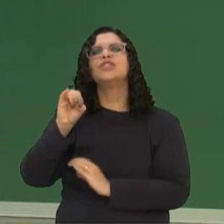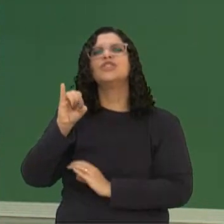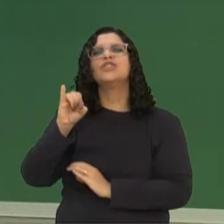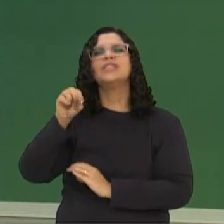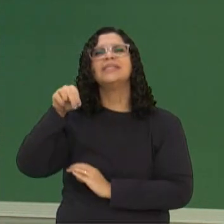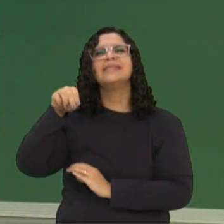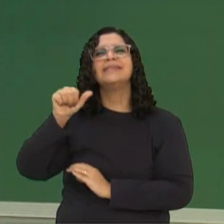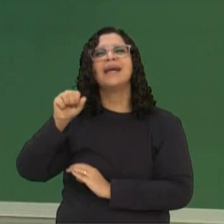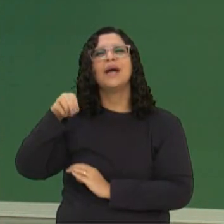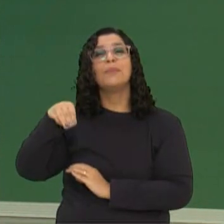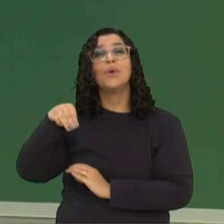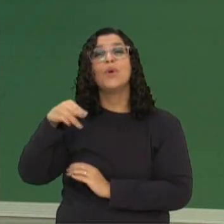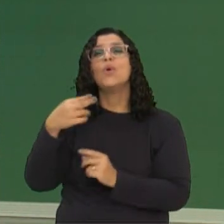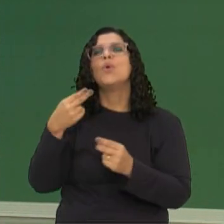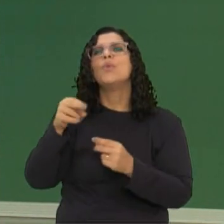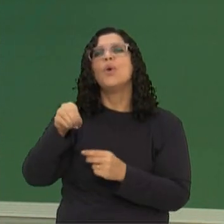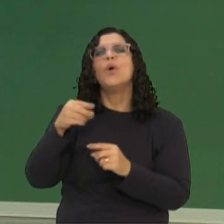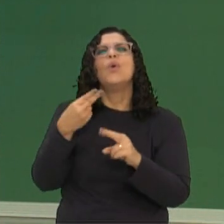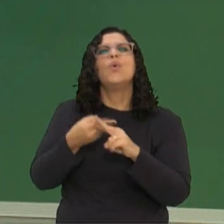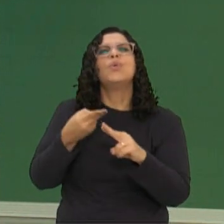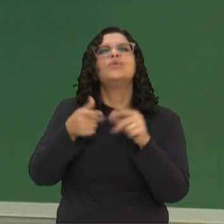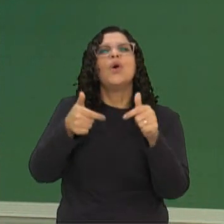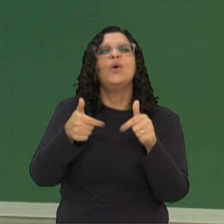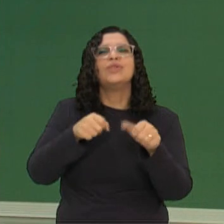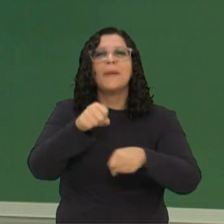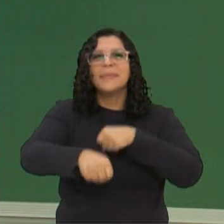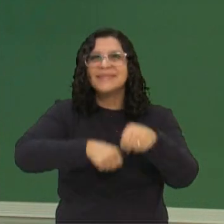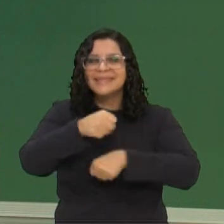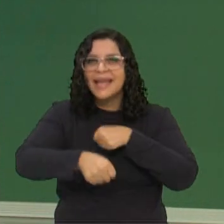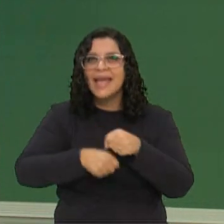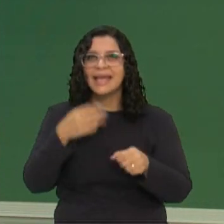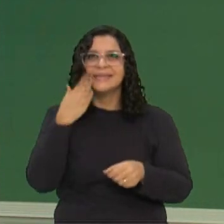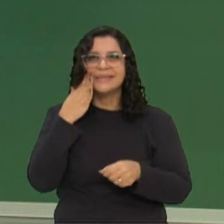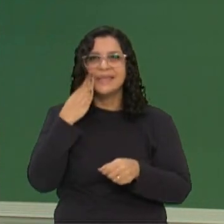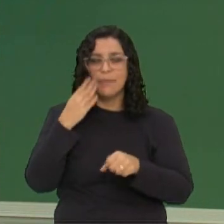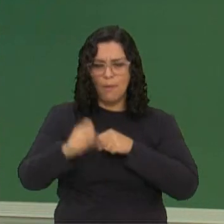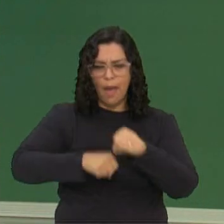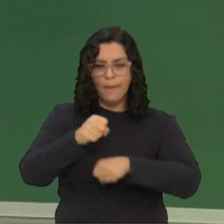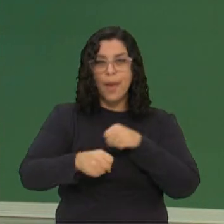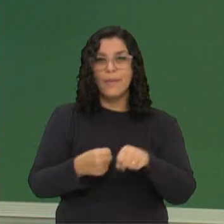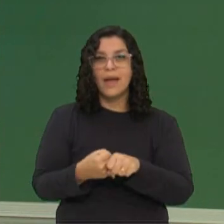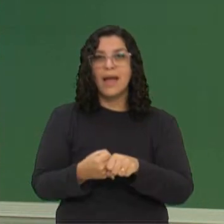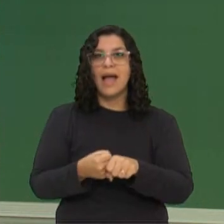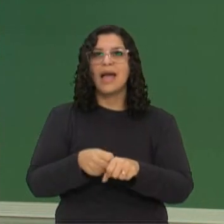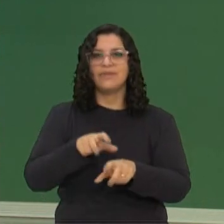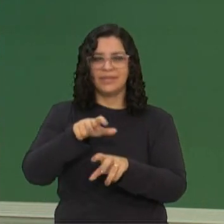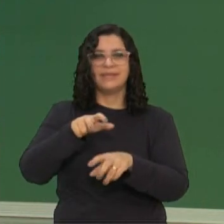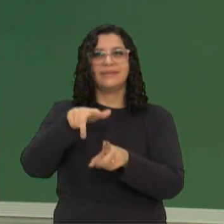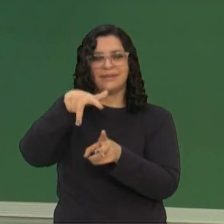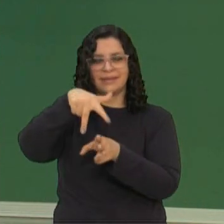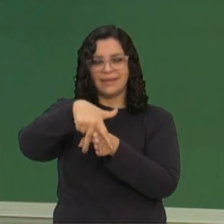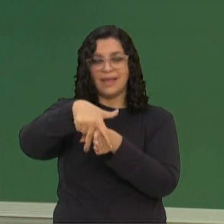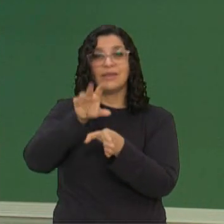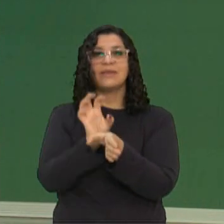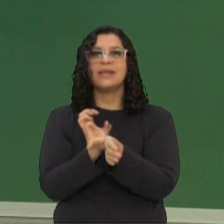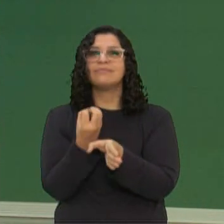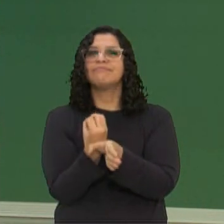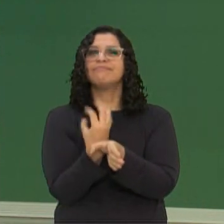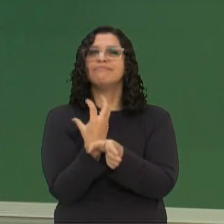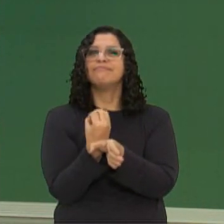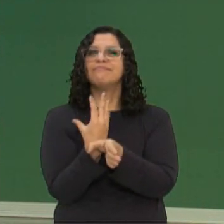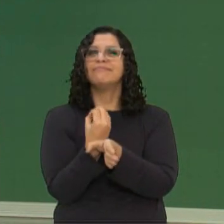para gerar luz, né? Iluminação ali, o farol da bicicleta ali. Então, o que acontece